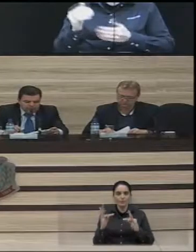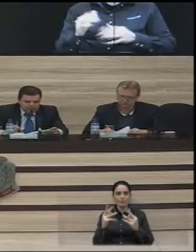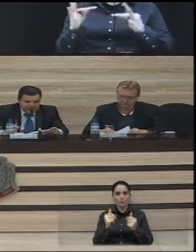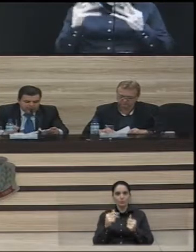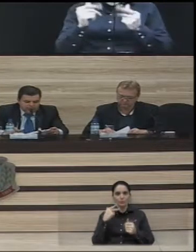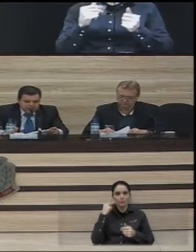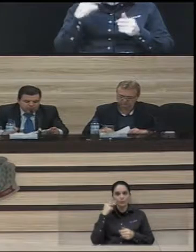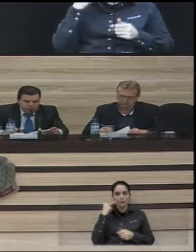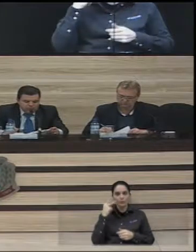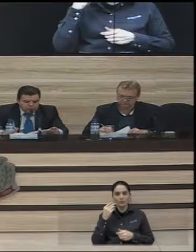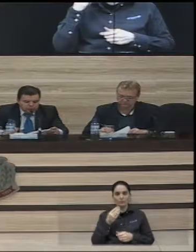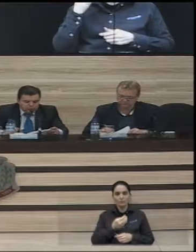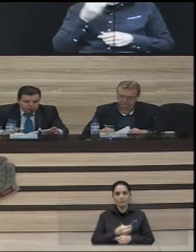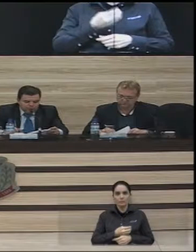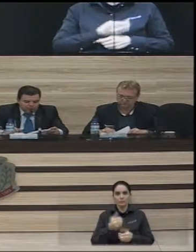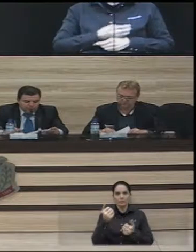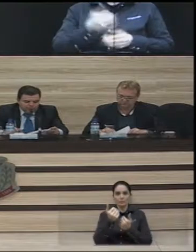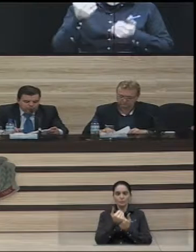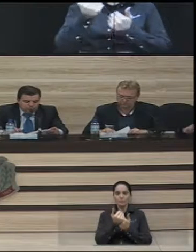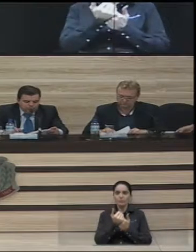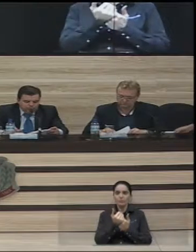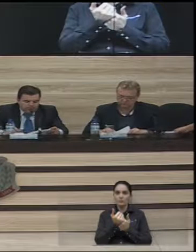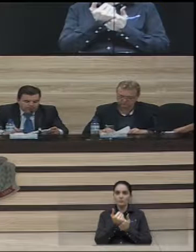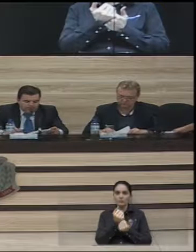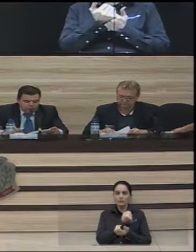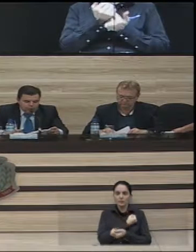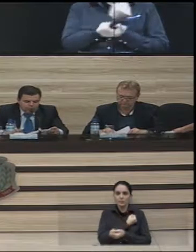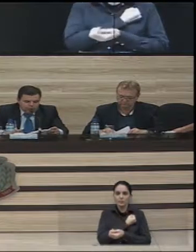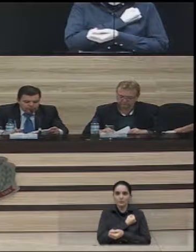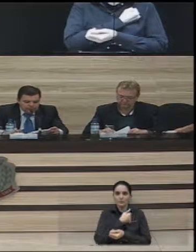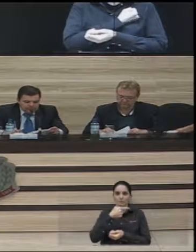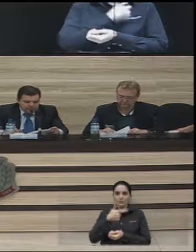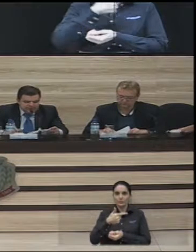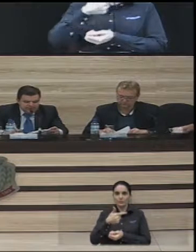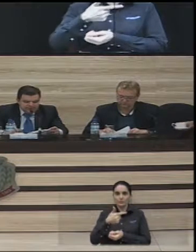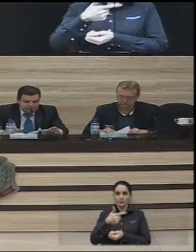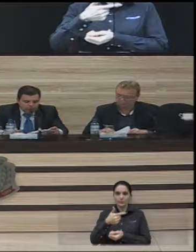senhores vereadores o substitutivo número